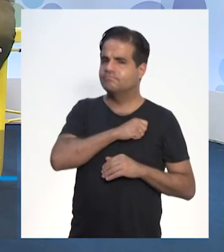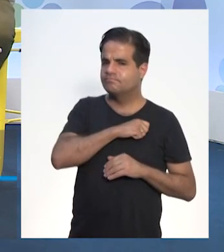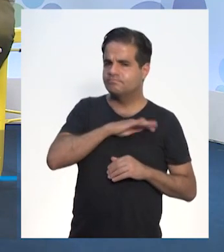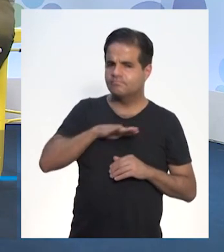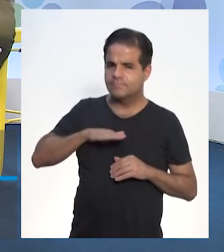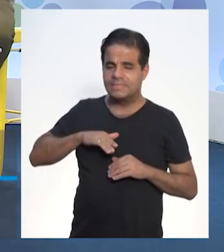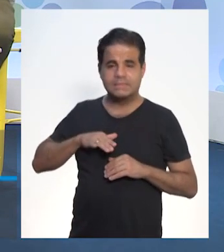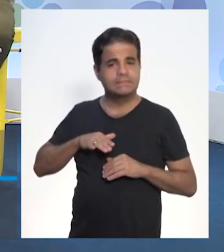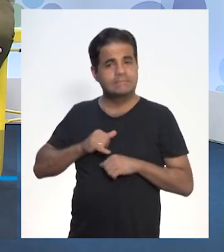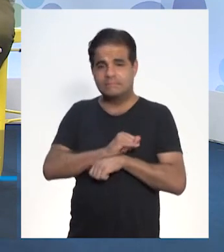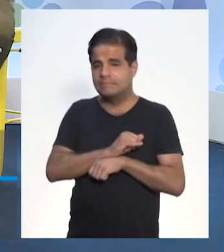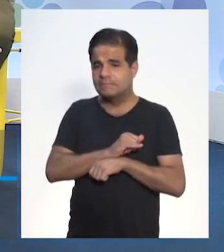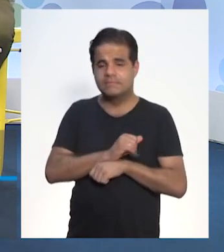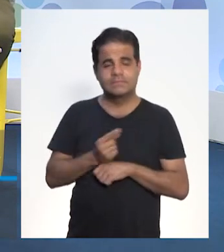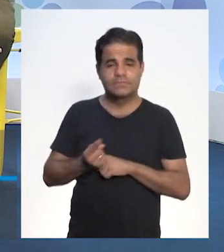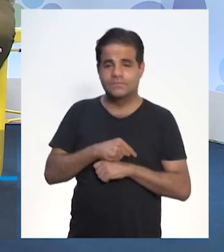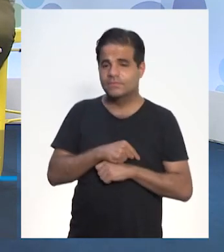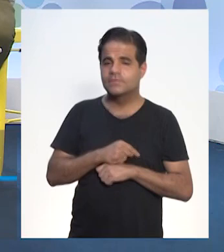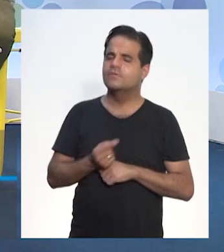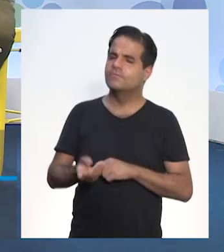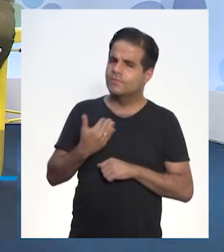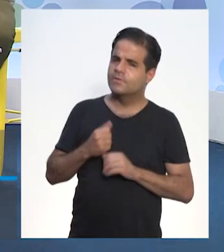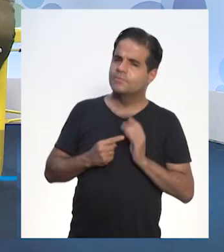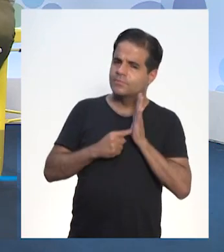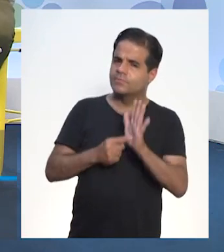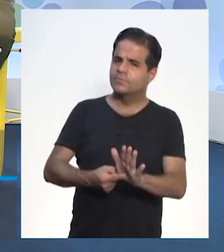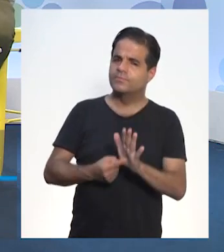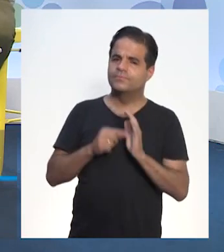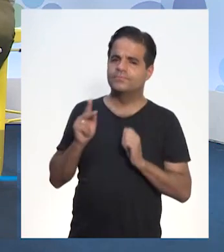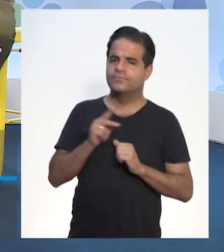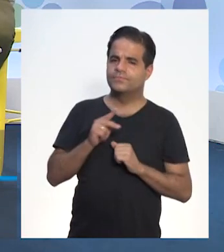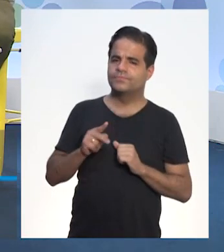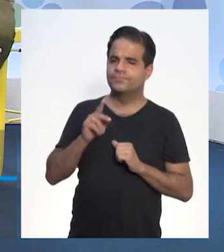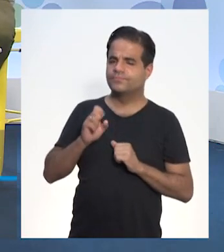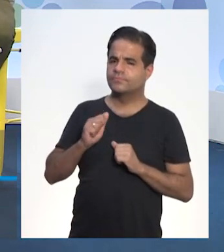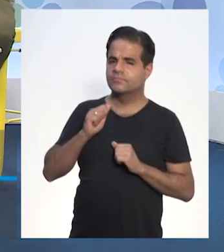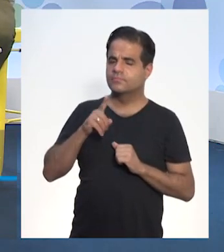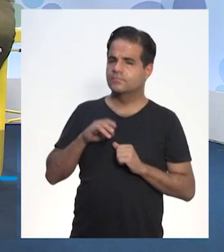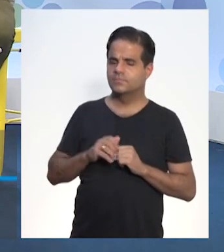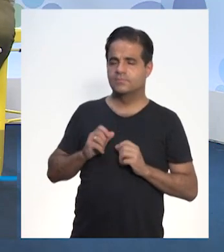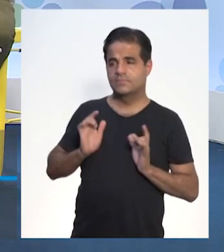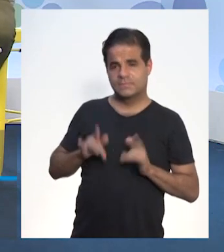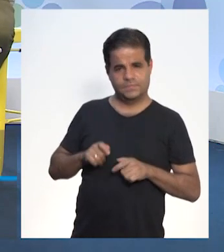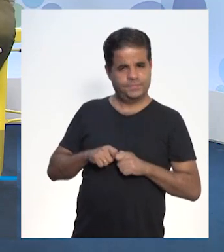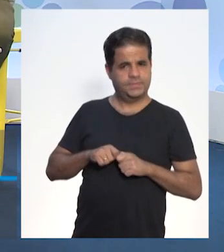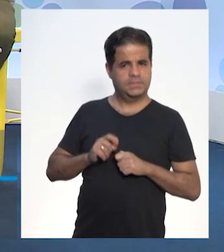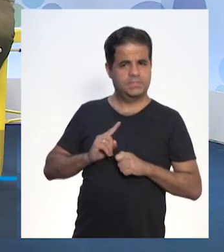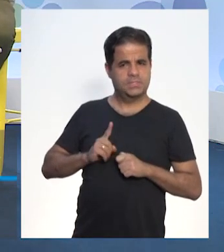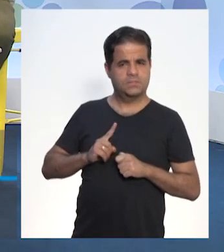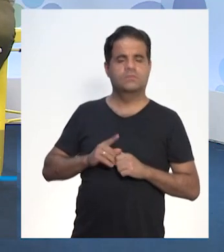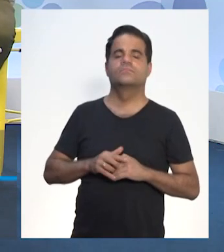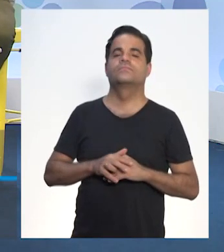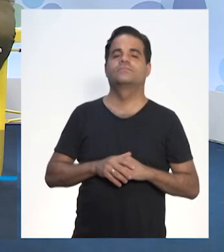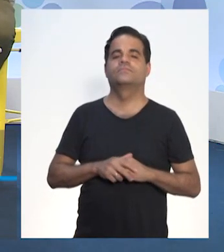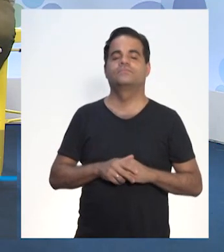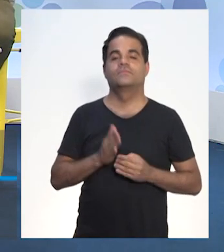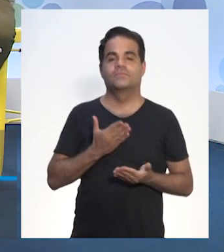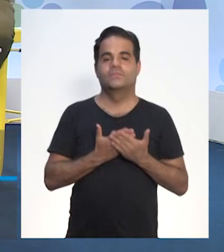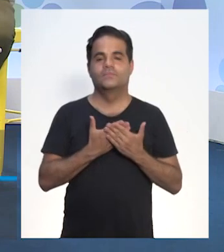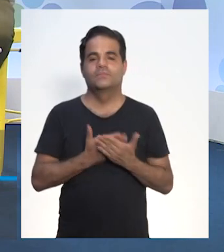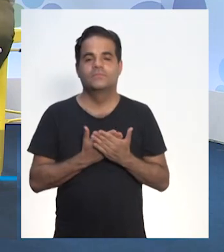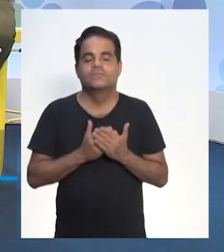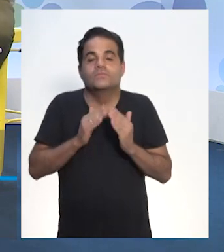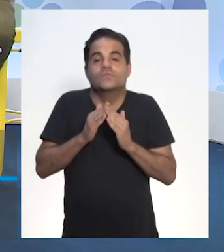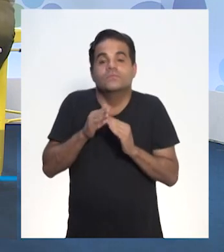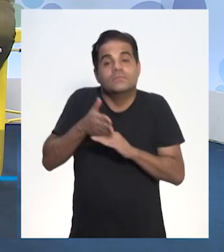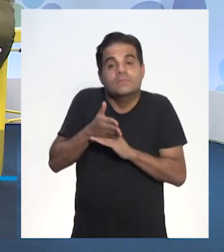cano. Vamos, mostrinho da professora Adriana. Deixa sozinha, não. Olha a escola Bernadette